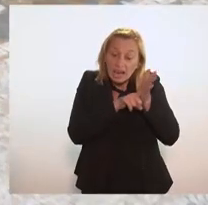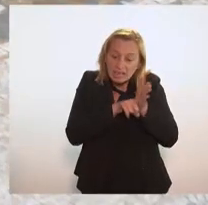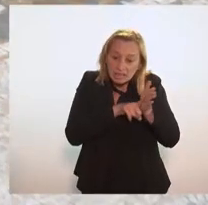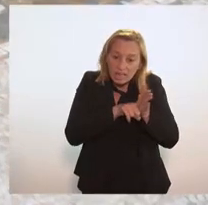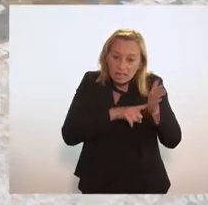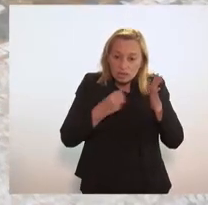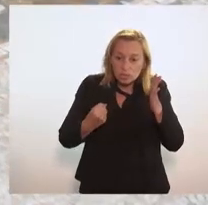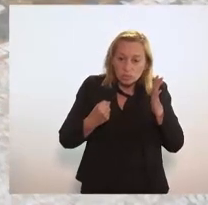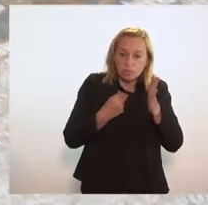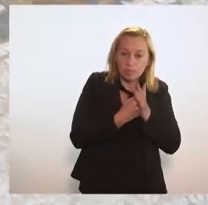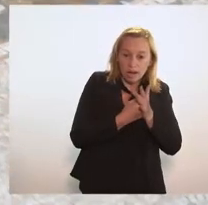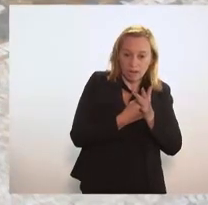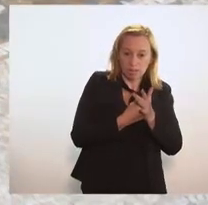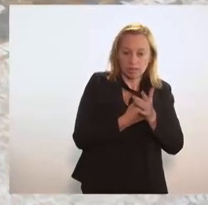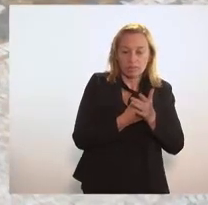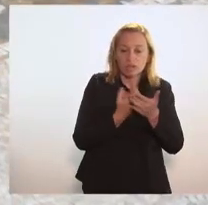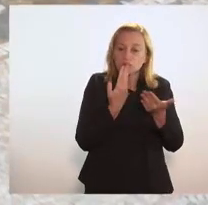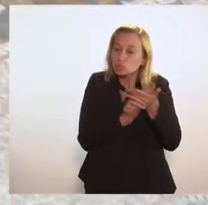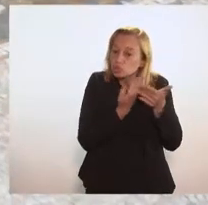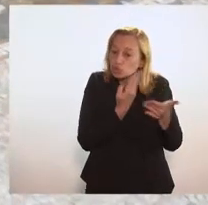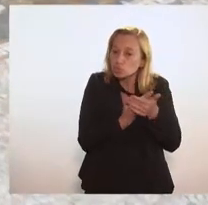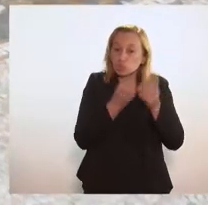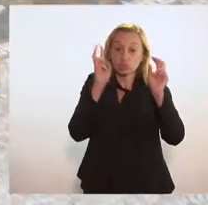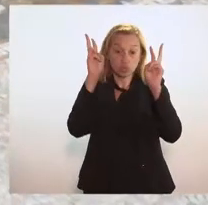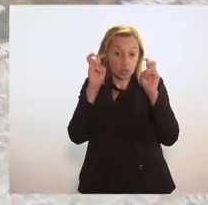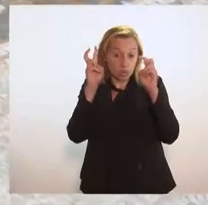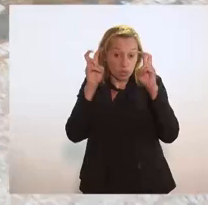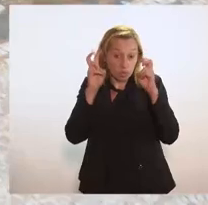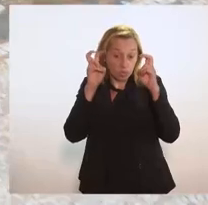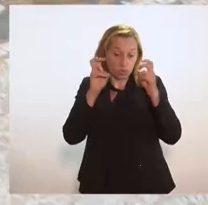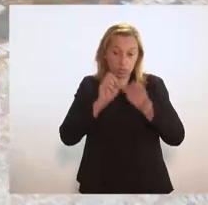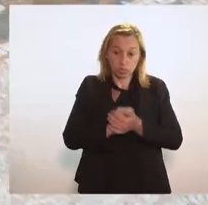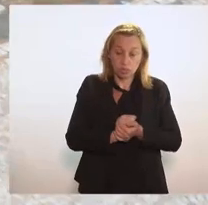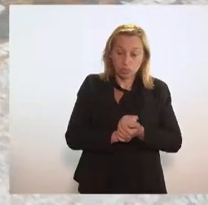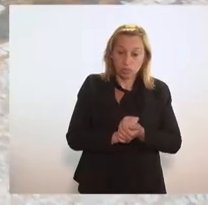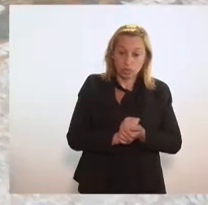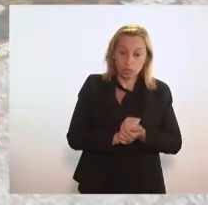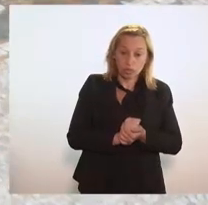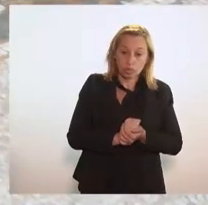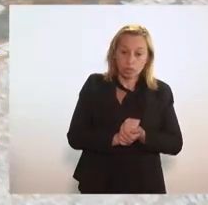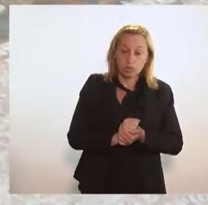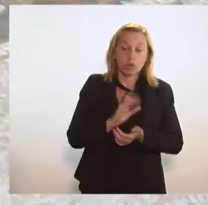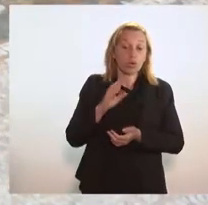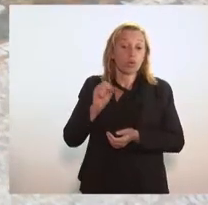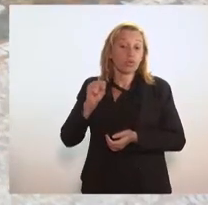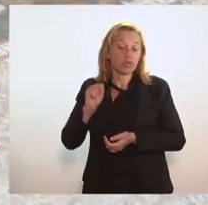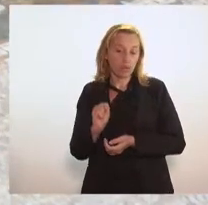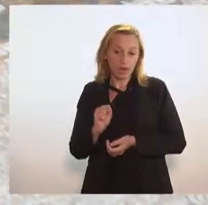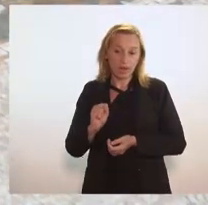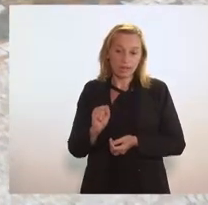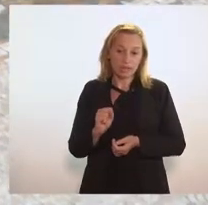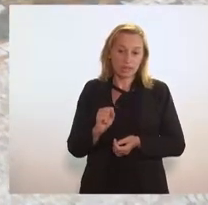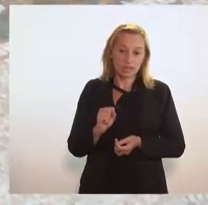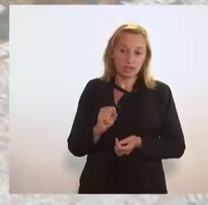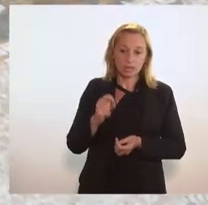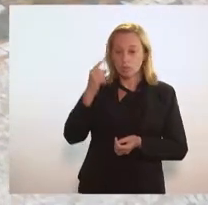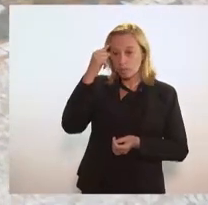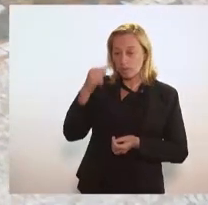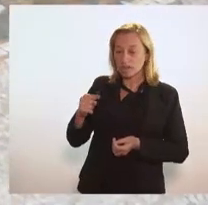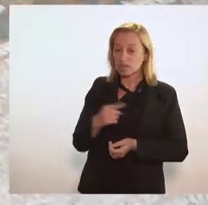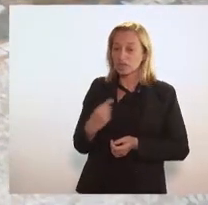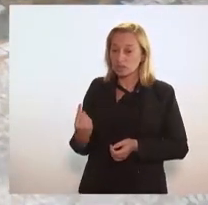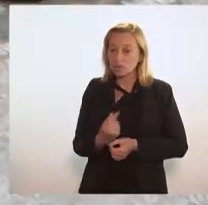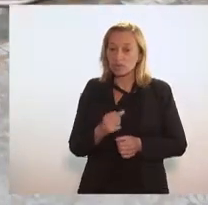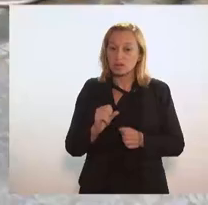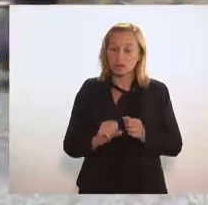dos impactos faz o estudo da matéria e adere ao que o confaz o confaz não determina que nós passamos